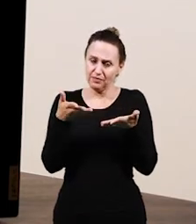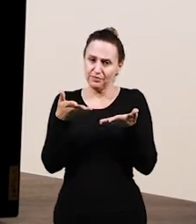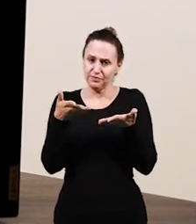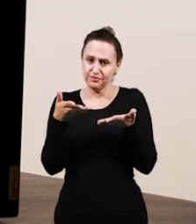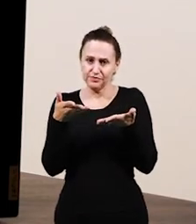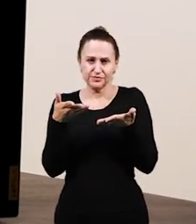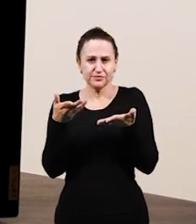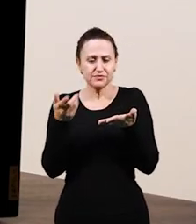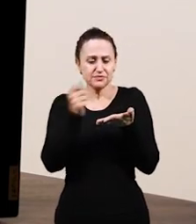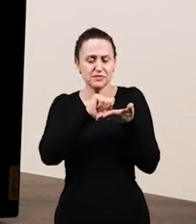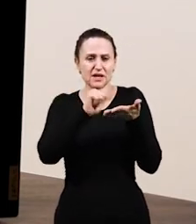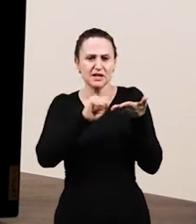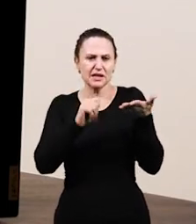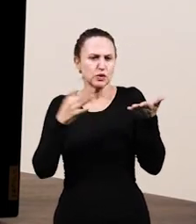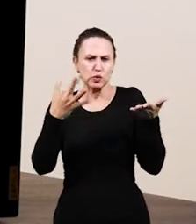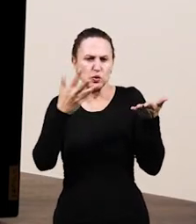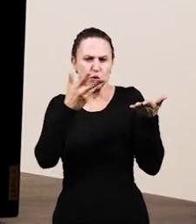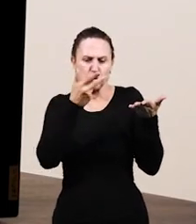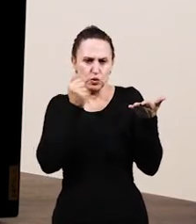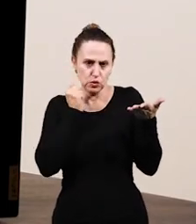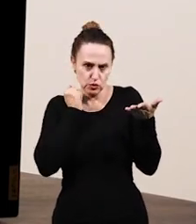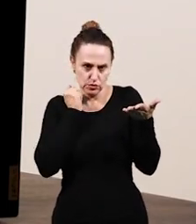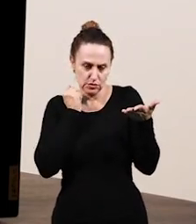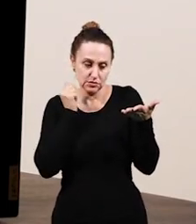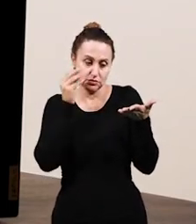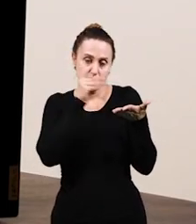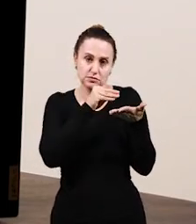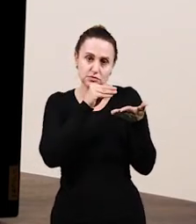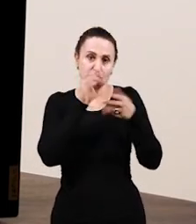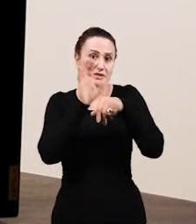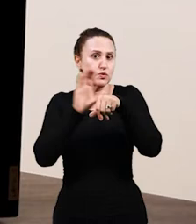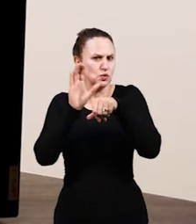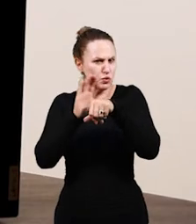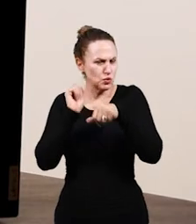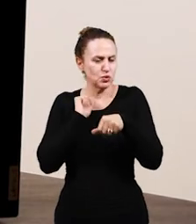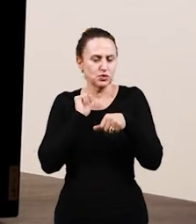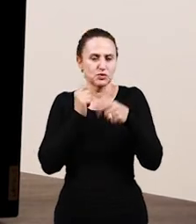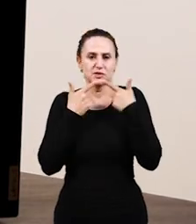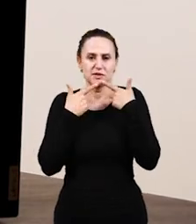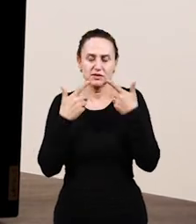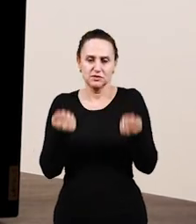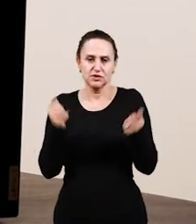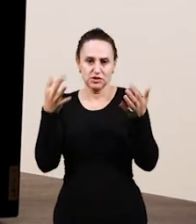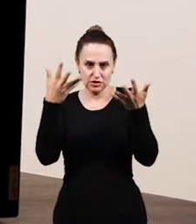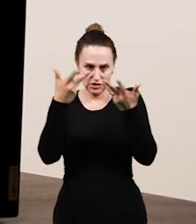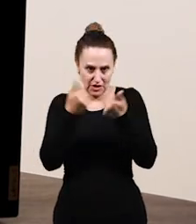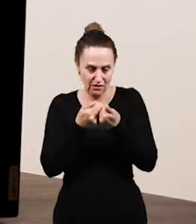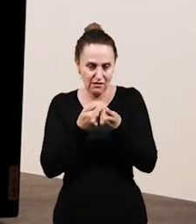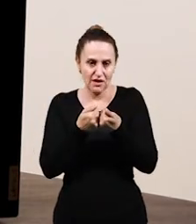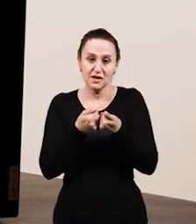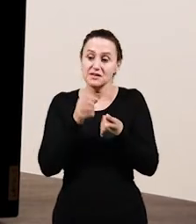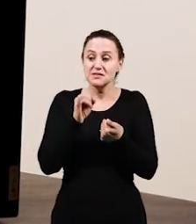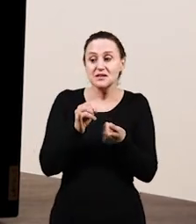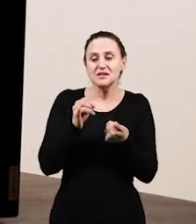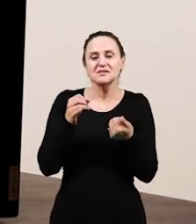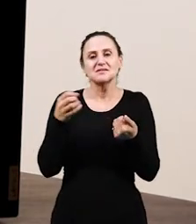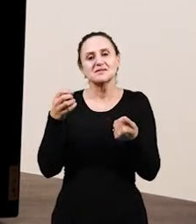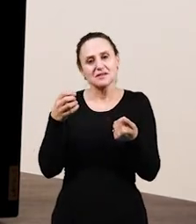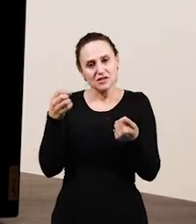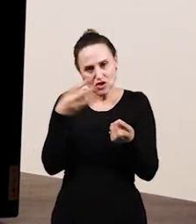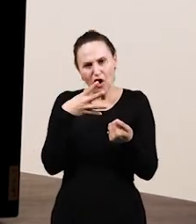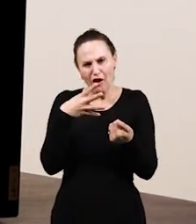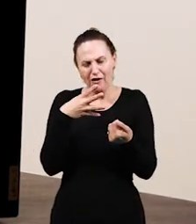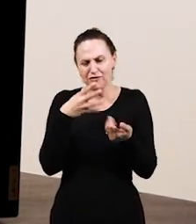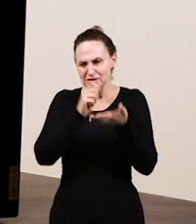ele que foi posto nos no curso de linguística geral esse esses novos a tradução dele mesmo né